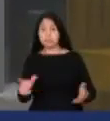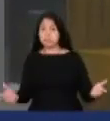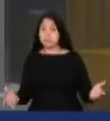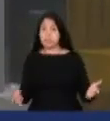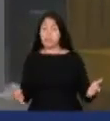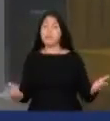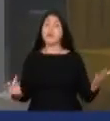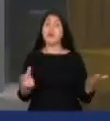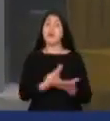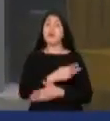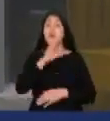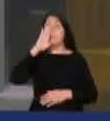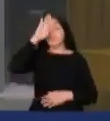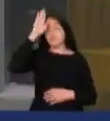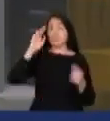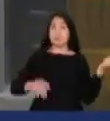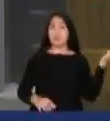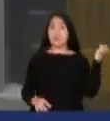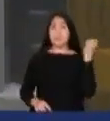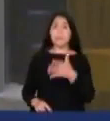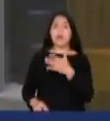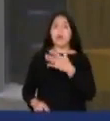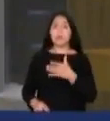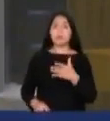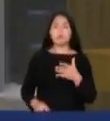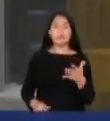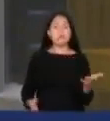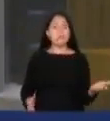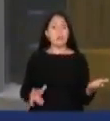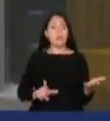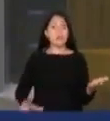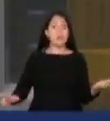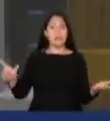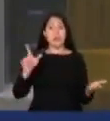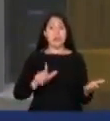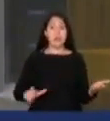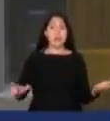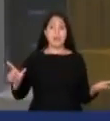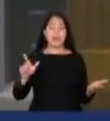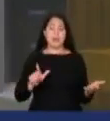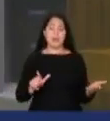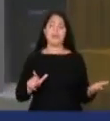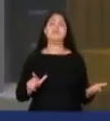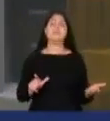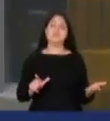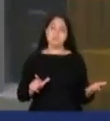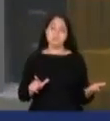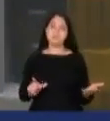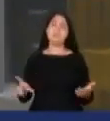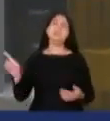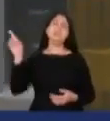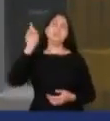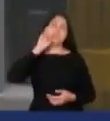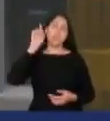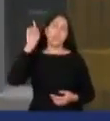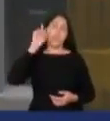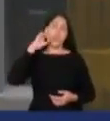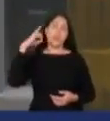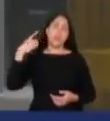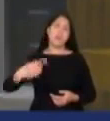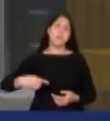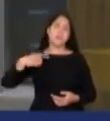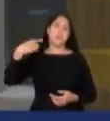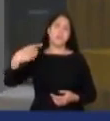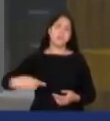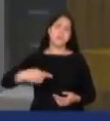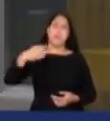do presidente Jair Bolsonaro é iminente e isso tem ficado claro dia a dia, estado a